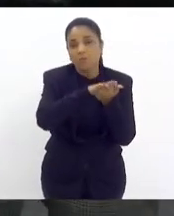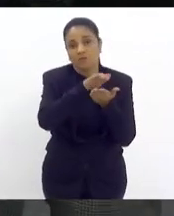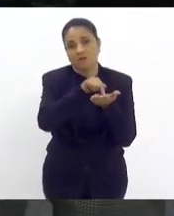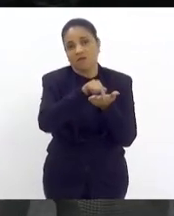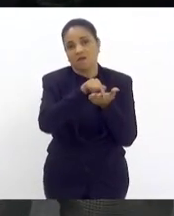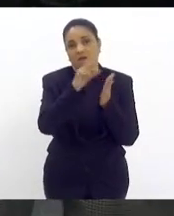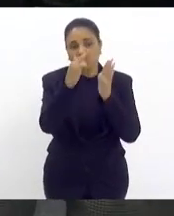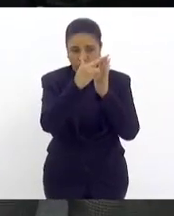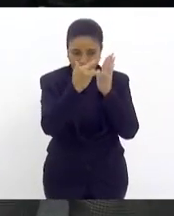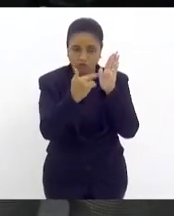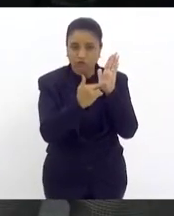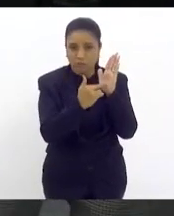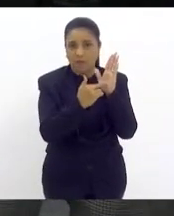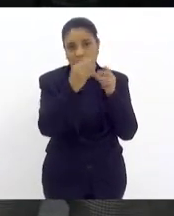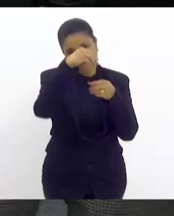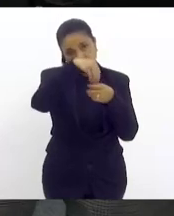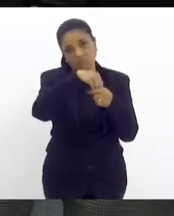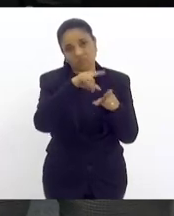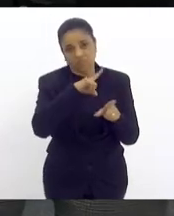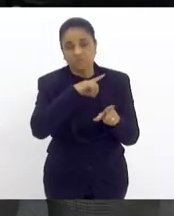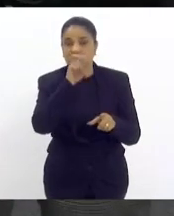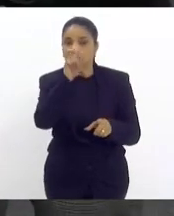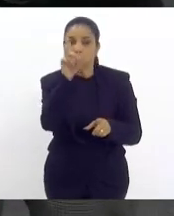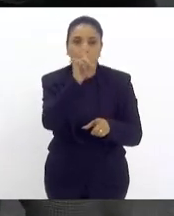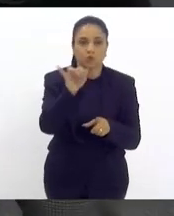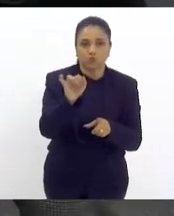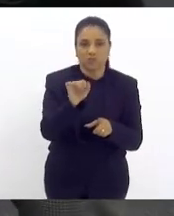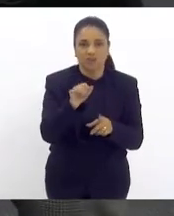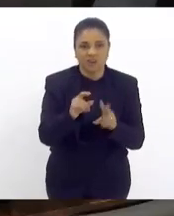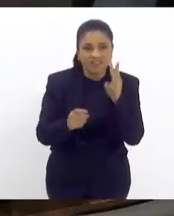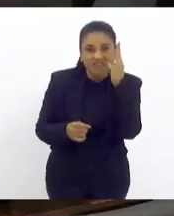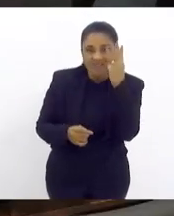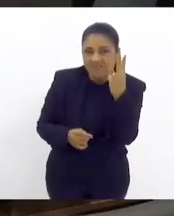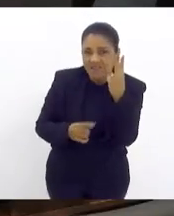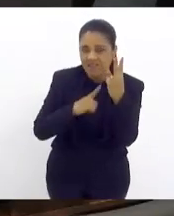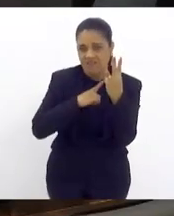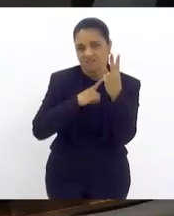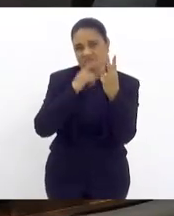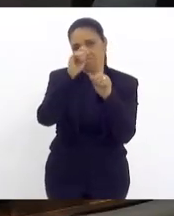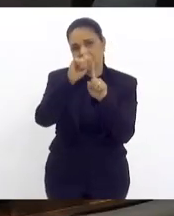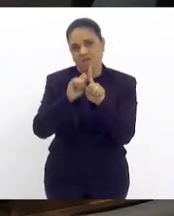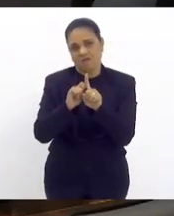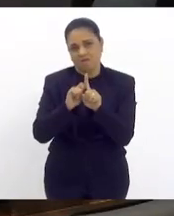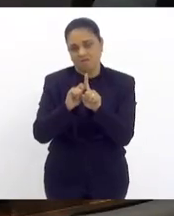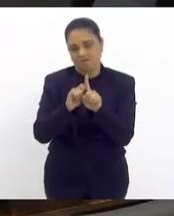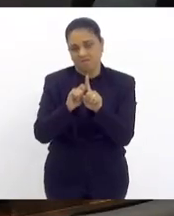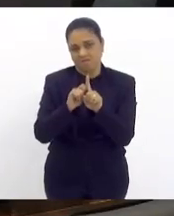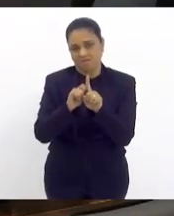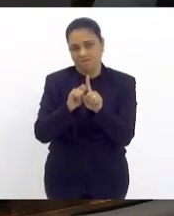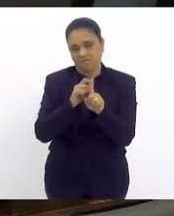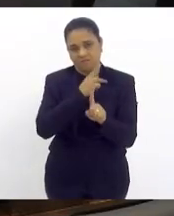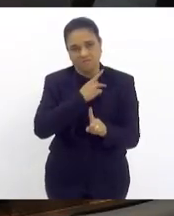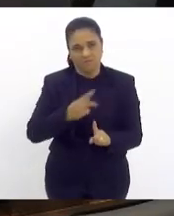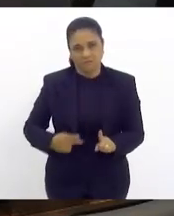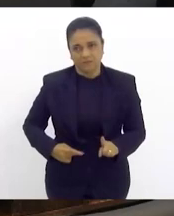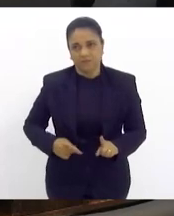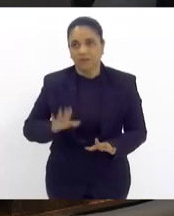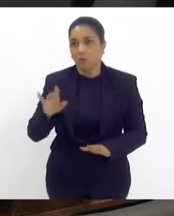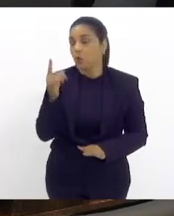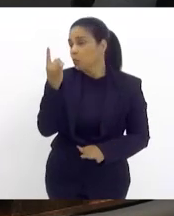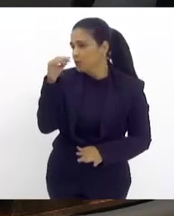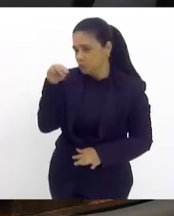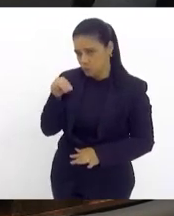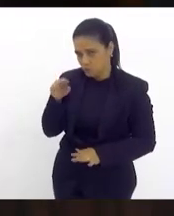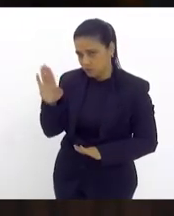5 dias em 3 meses eu também tenho só um minutinho precisando